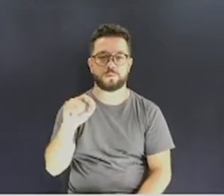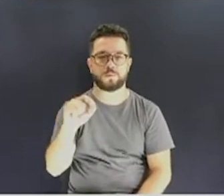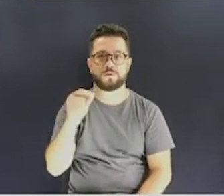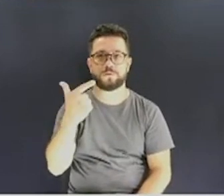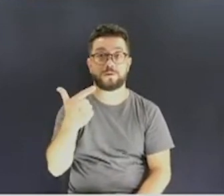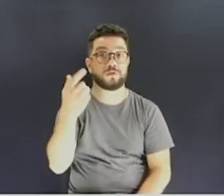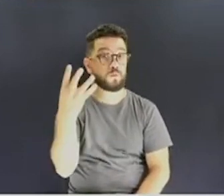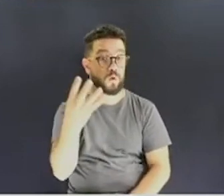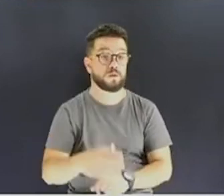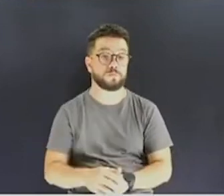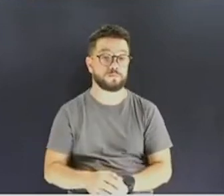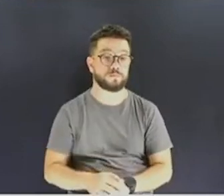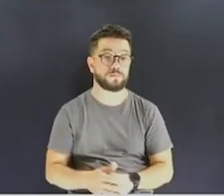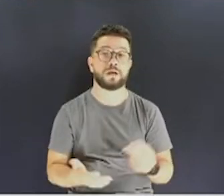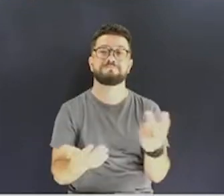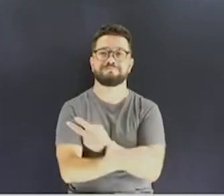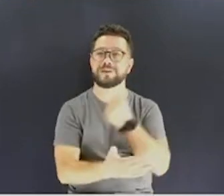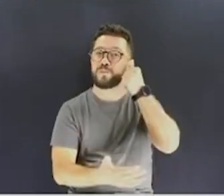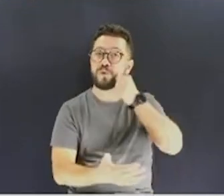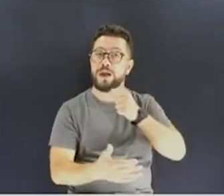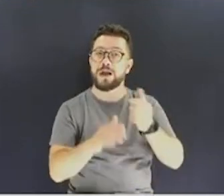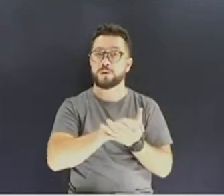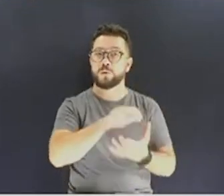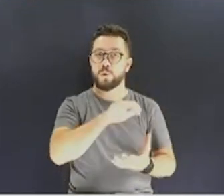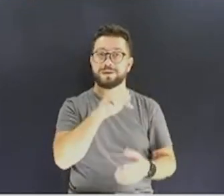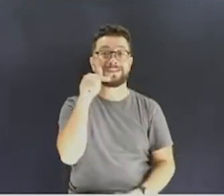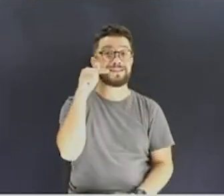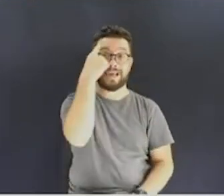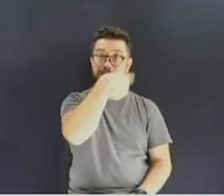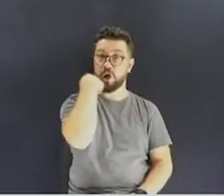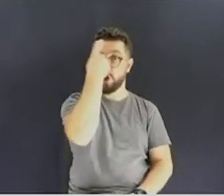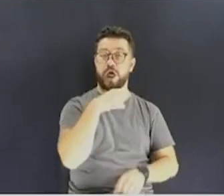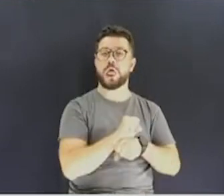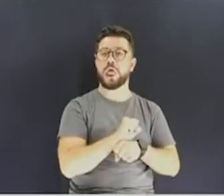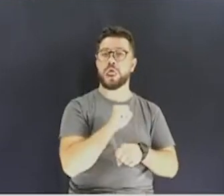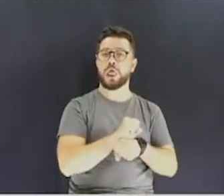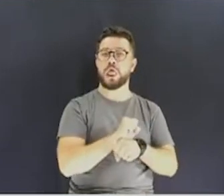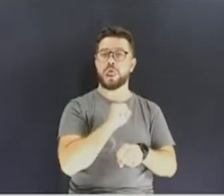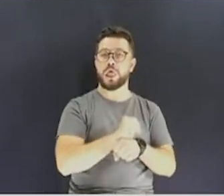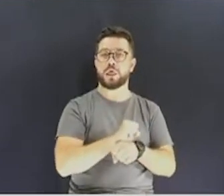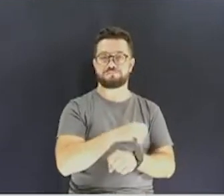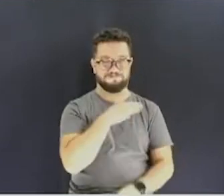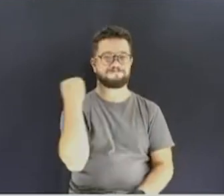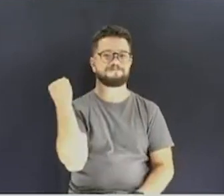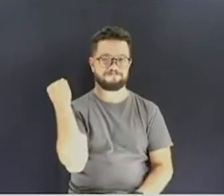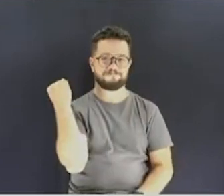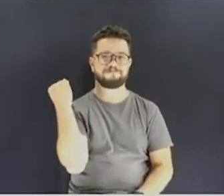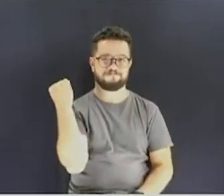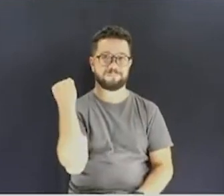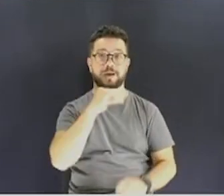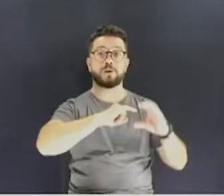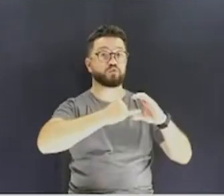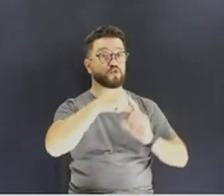casos de morte, idosa, espera 7 horas de internamento ali no Cajuru, morre também, aguardando a transferência. A